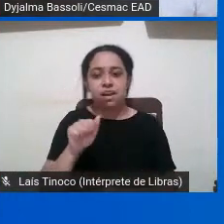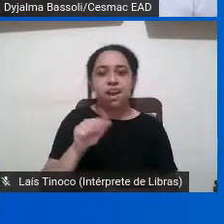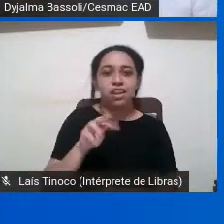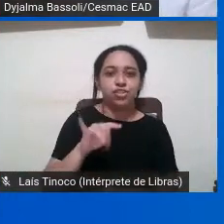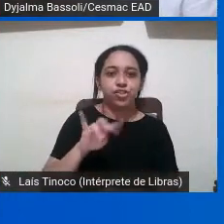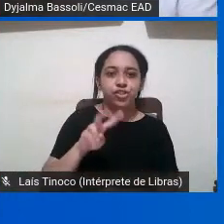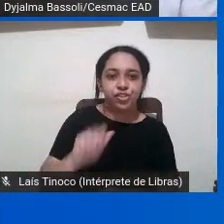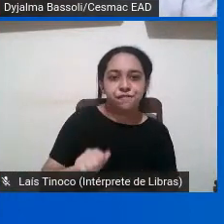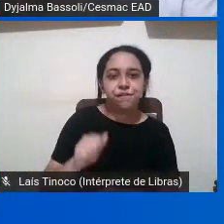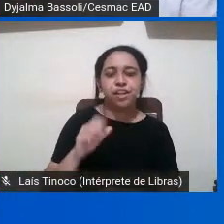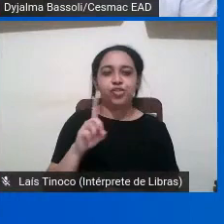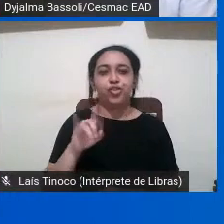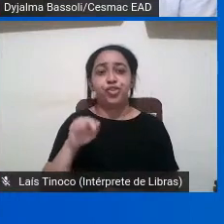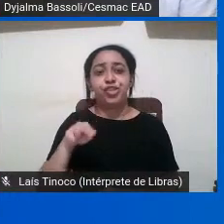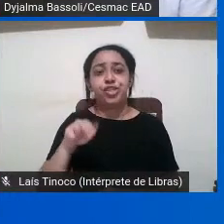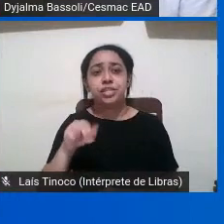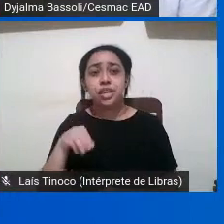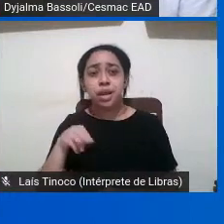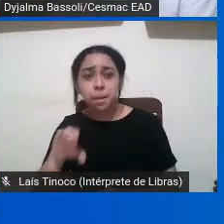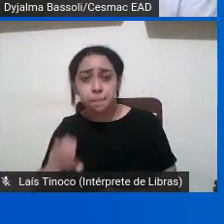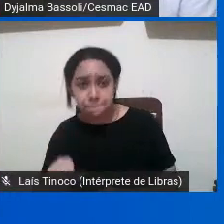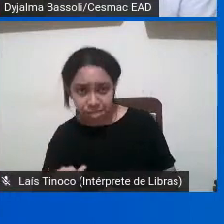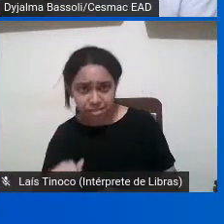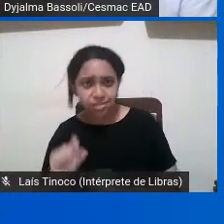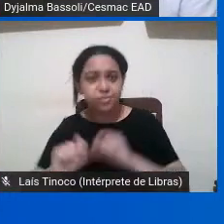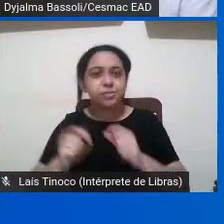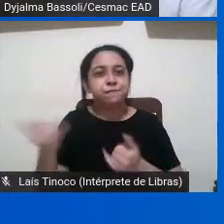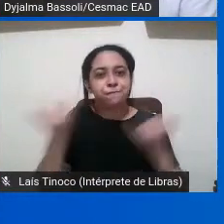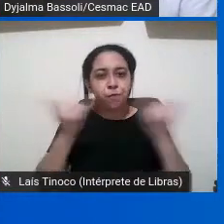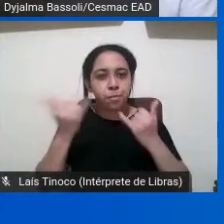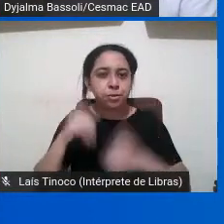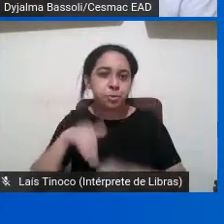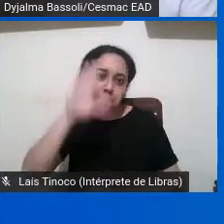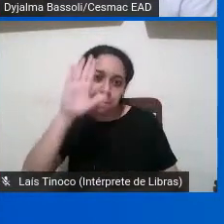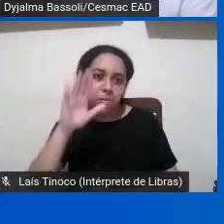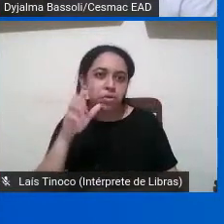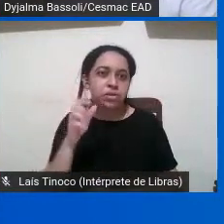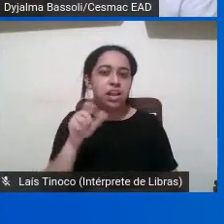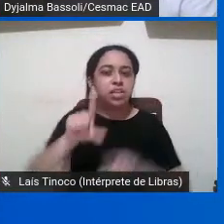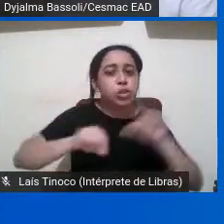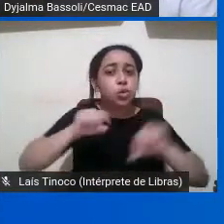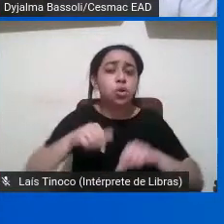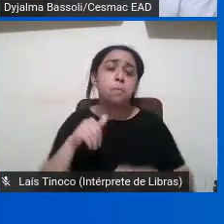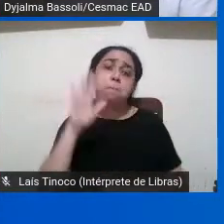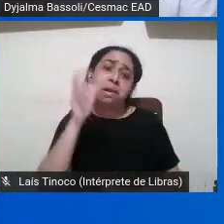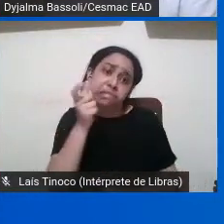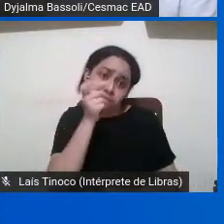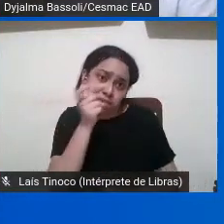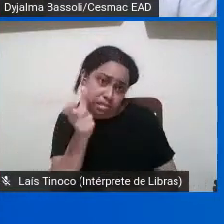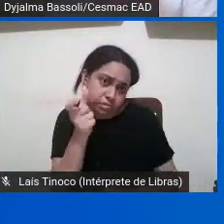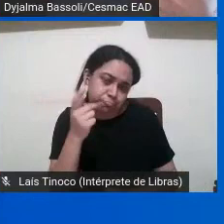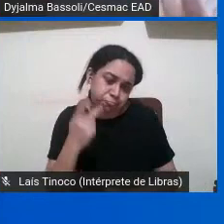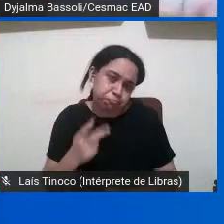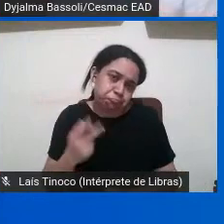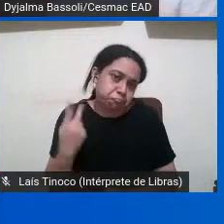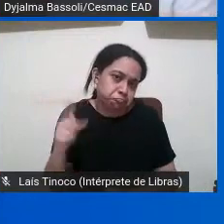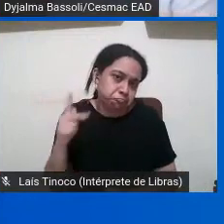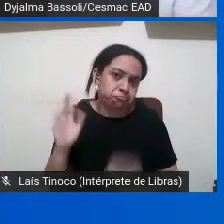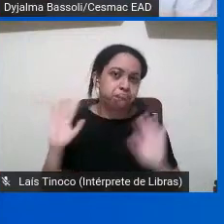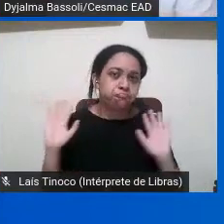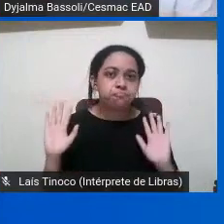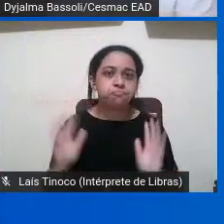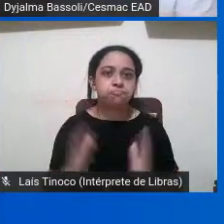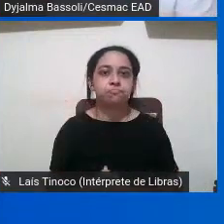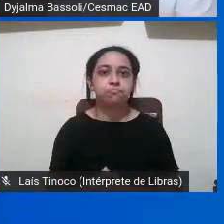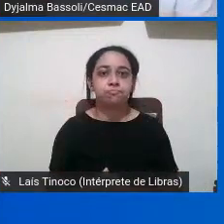do que nós entendemos que possa ser mais interessante para ele pode passar o próximo nós temos a